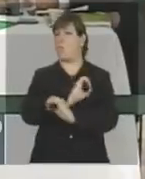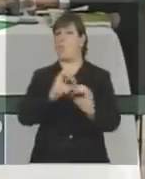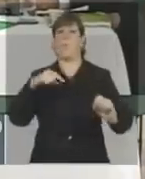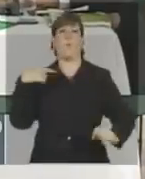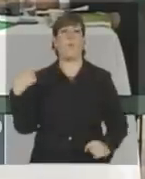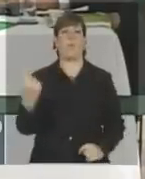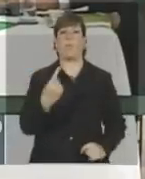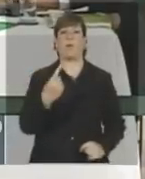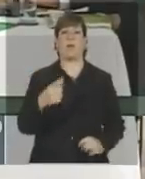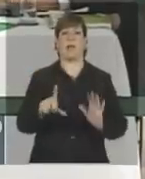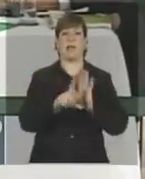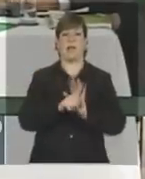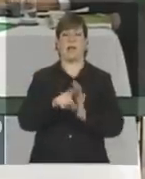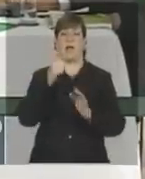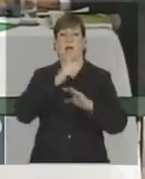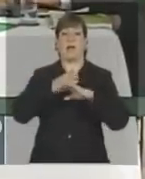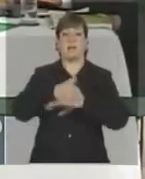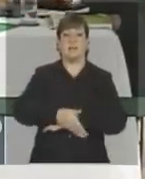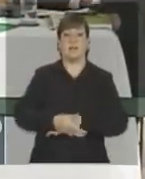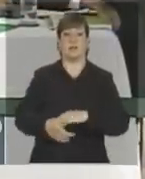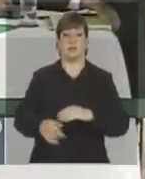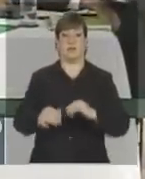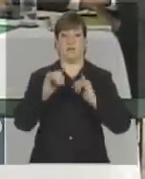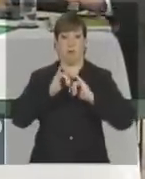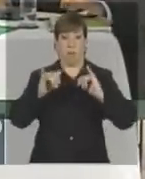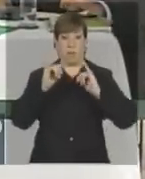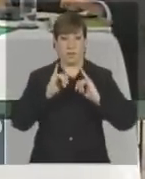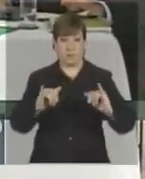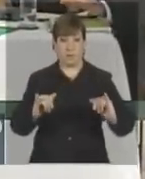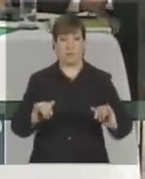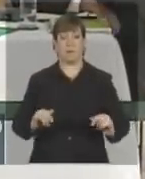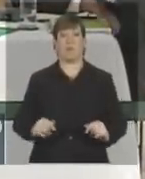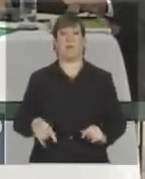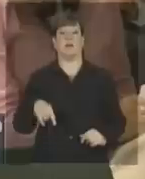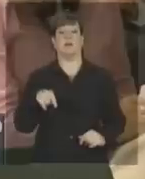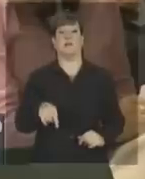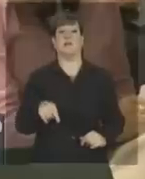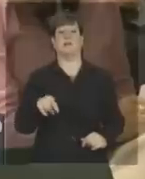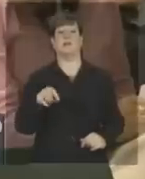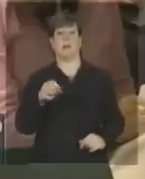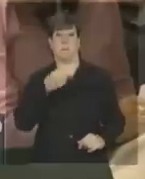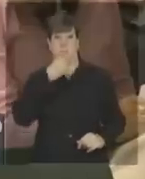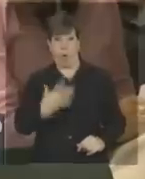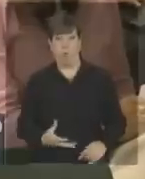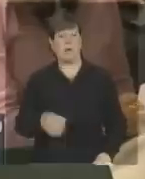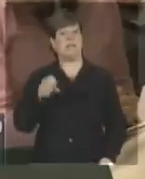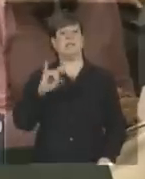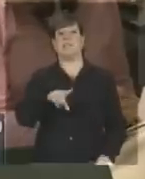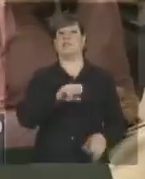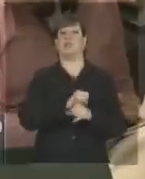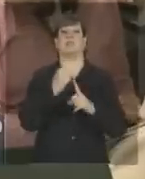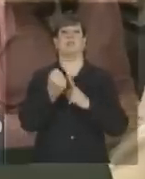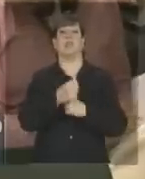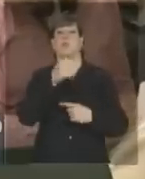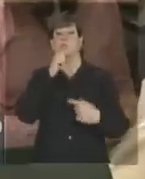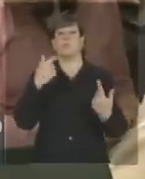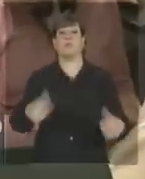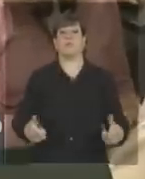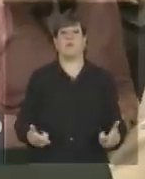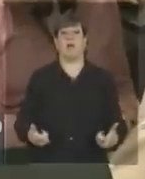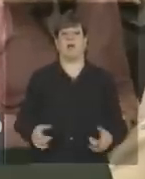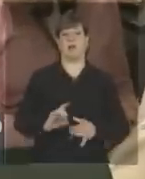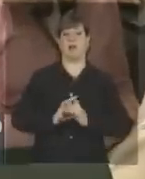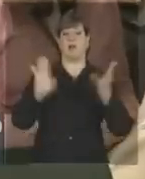informação poderá ser eficiente, poderá cumprir o seu papel, se a sociedade não tiver, de forma independente,